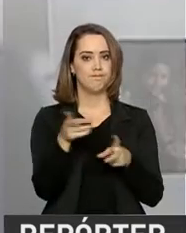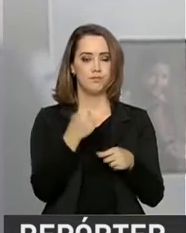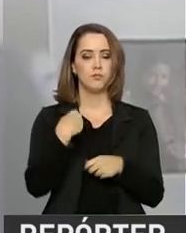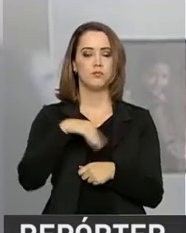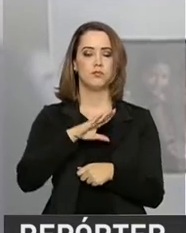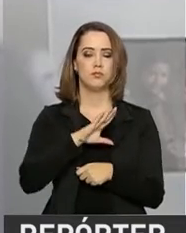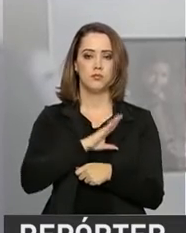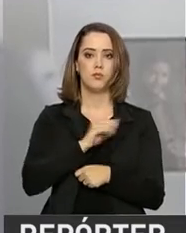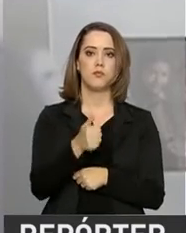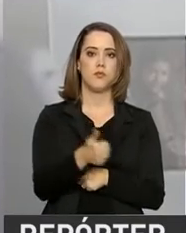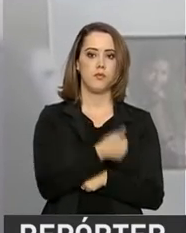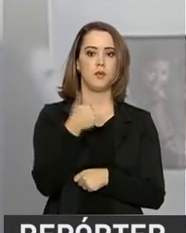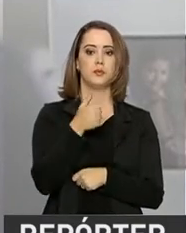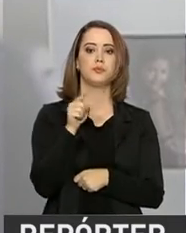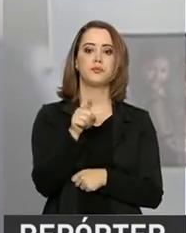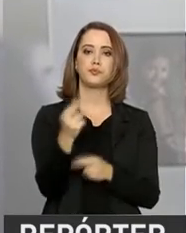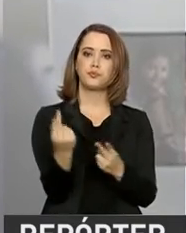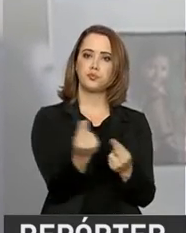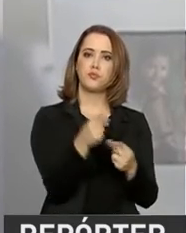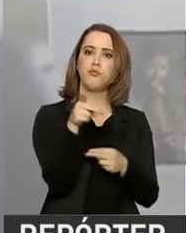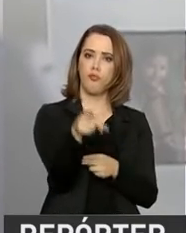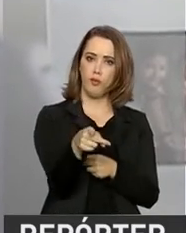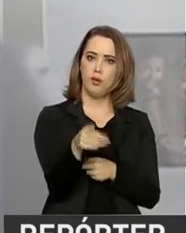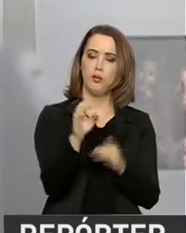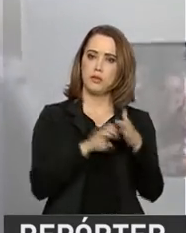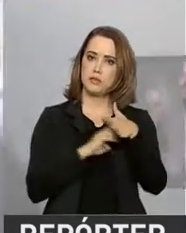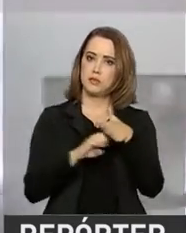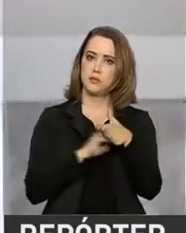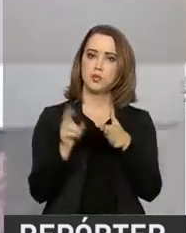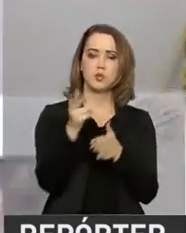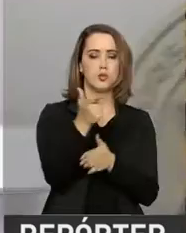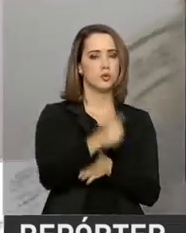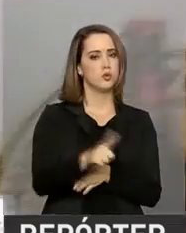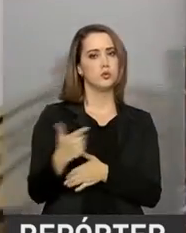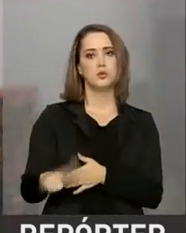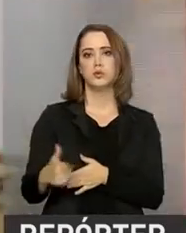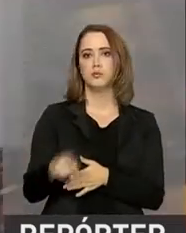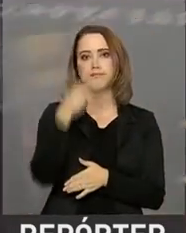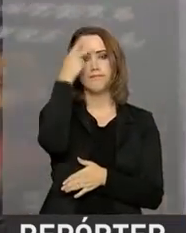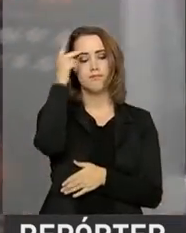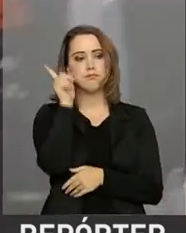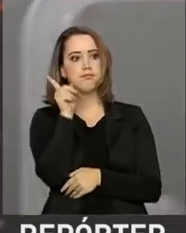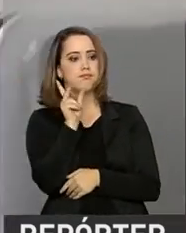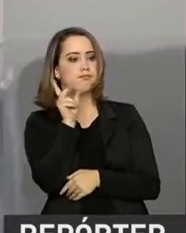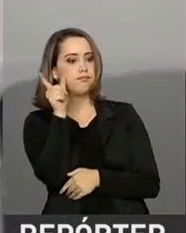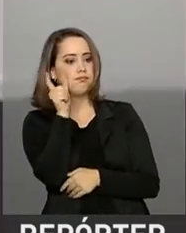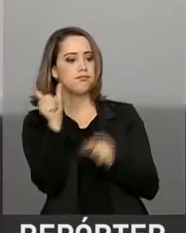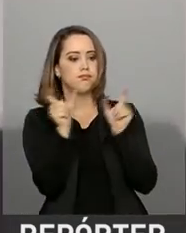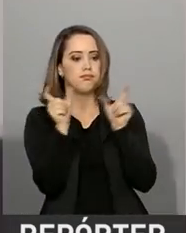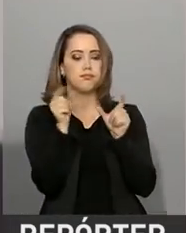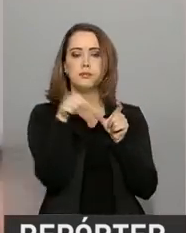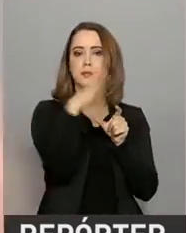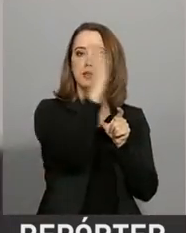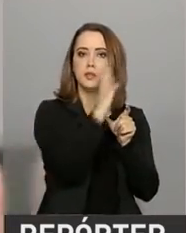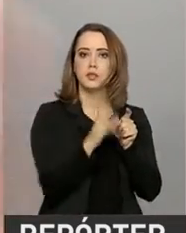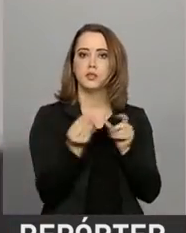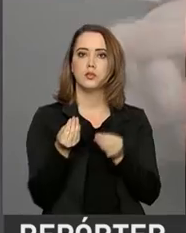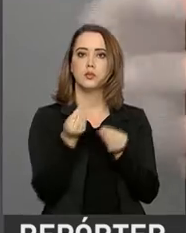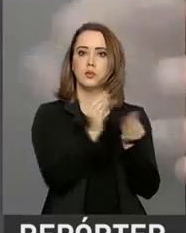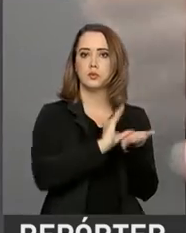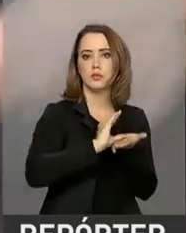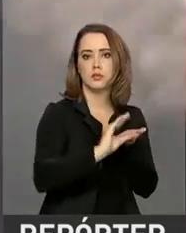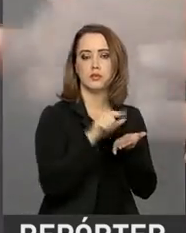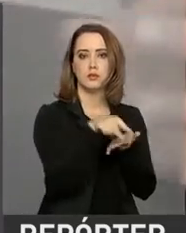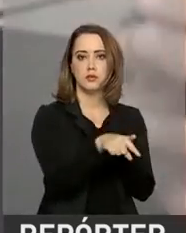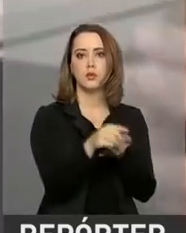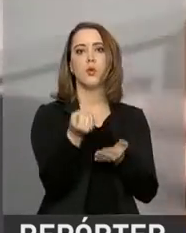e assim como esta cervejaria outros investidores espanhóis também escolhem o brasil para aportar recursos os